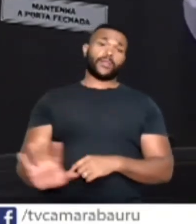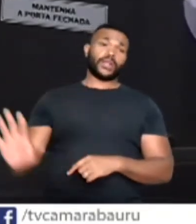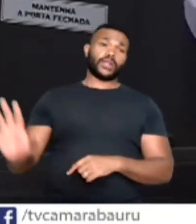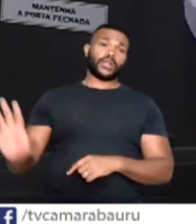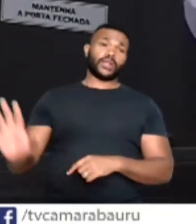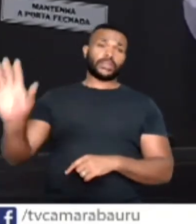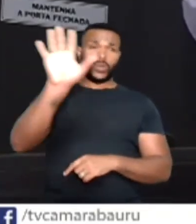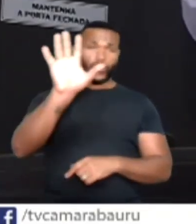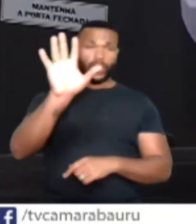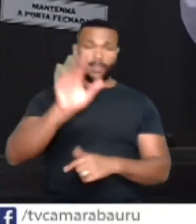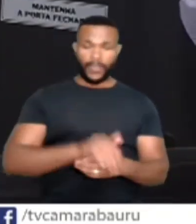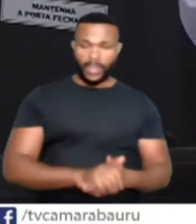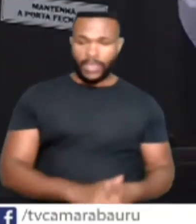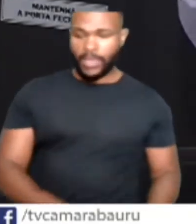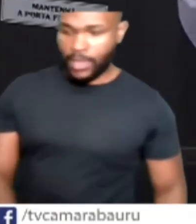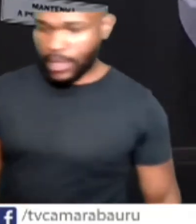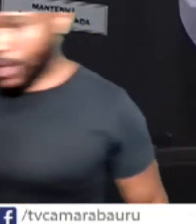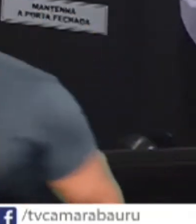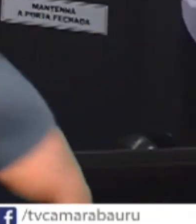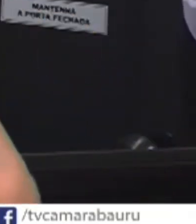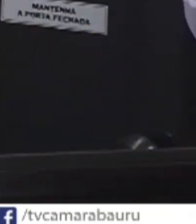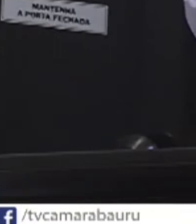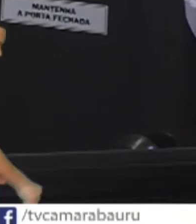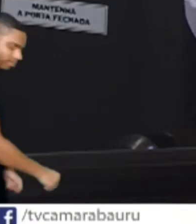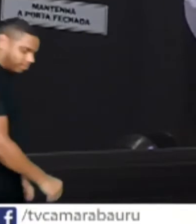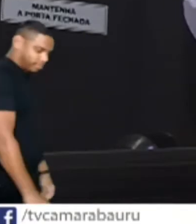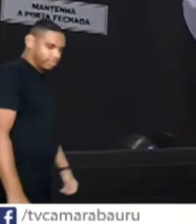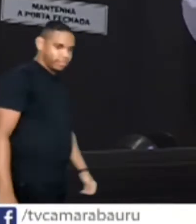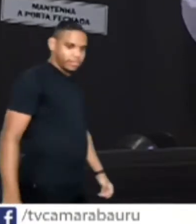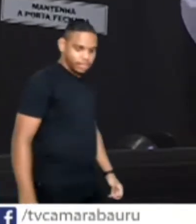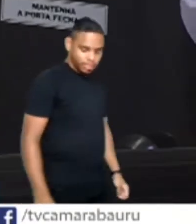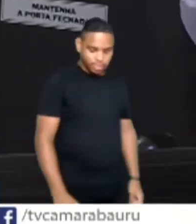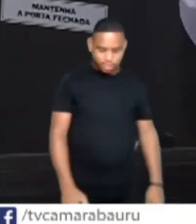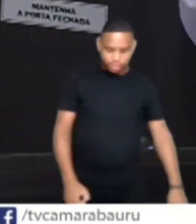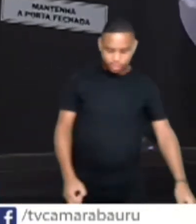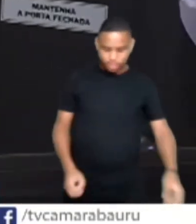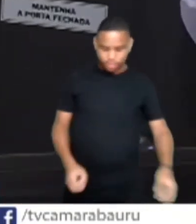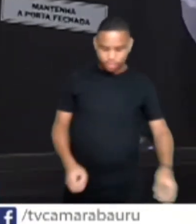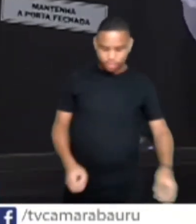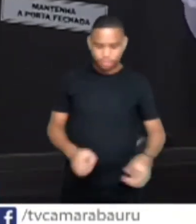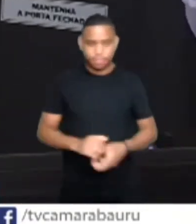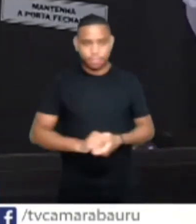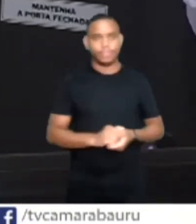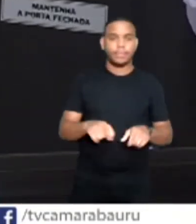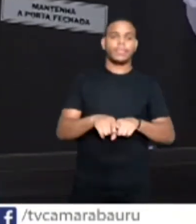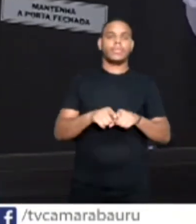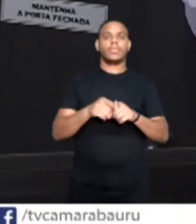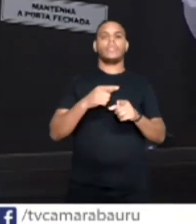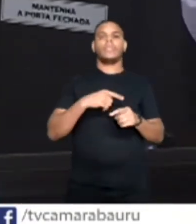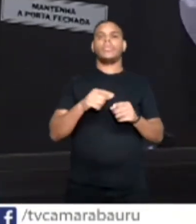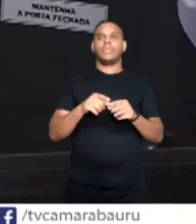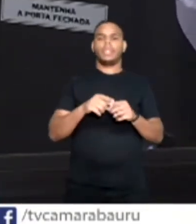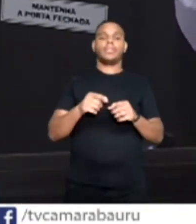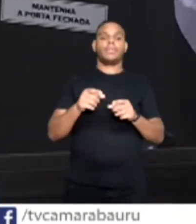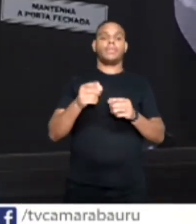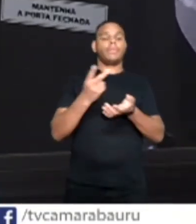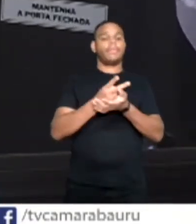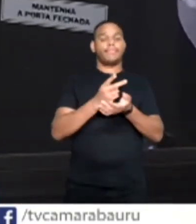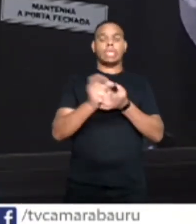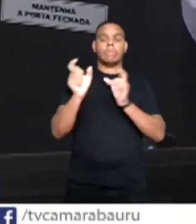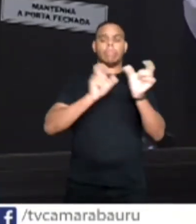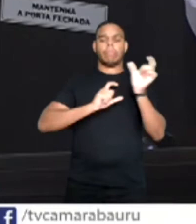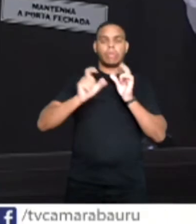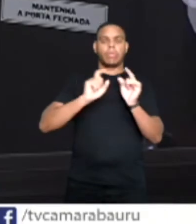Estamos diariamente expostos a calúnias e a toda sorte de difamação,